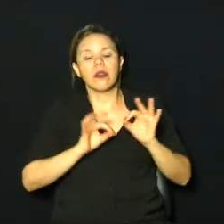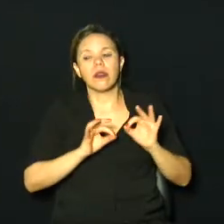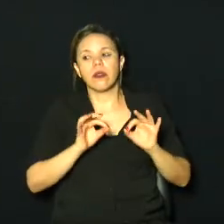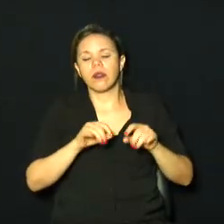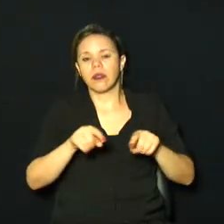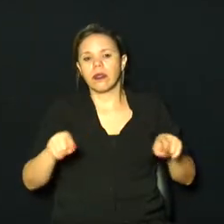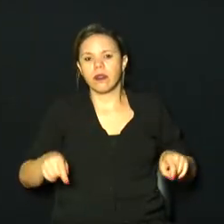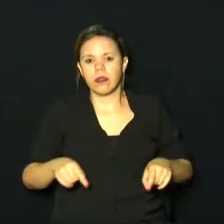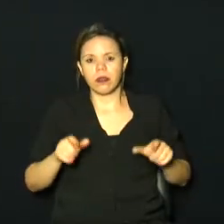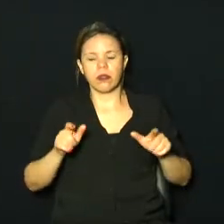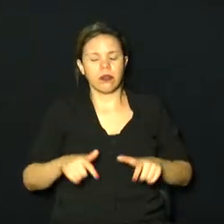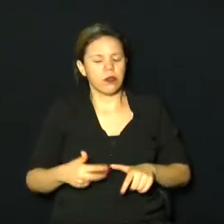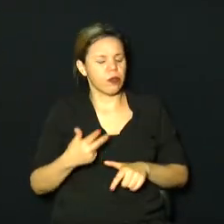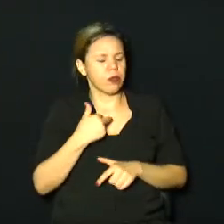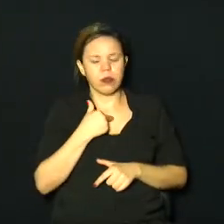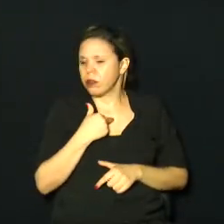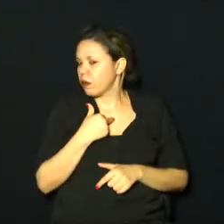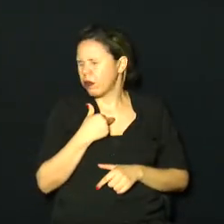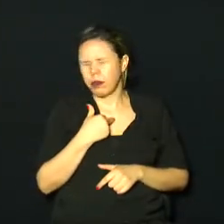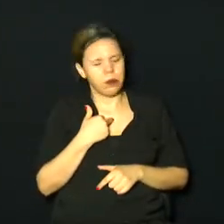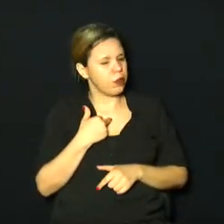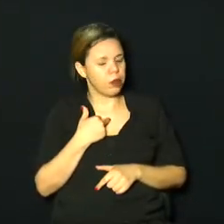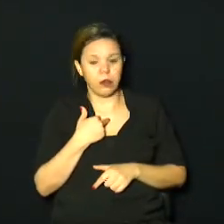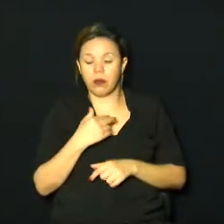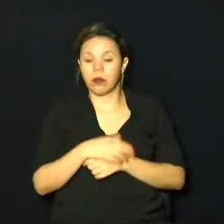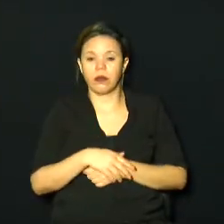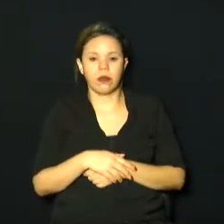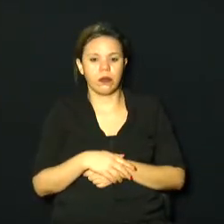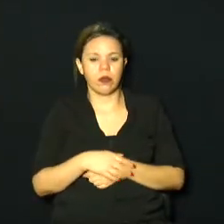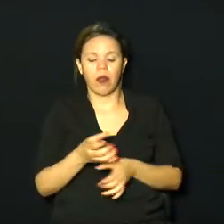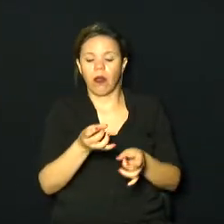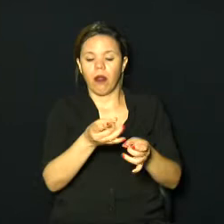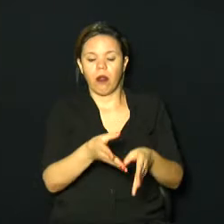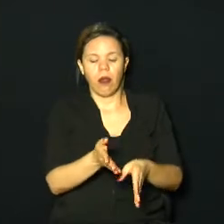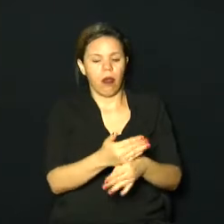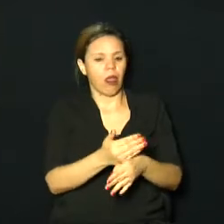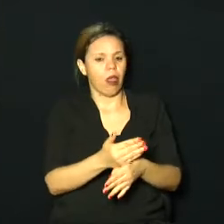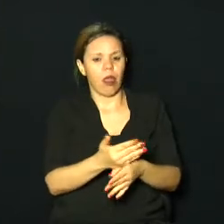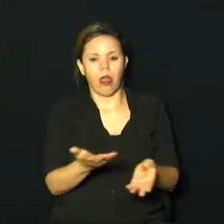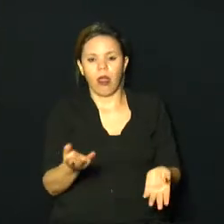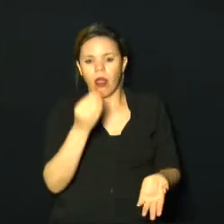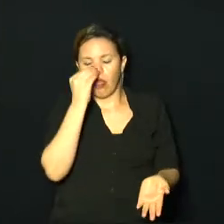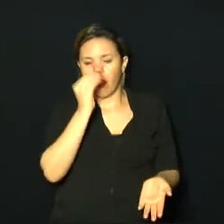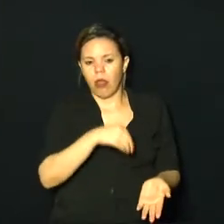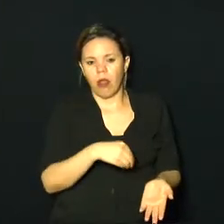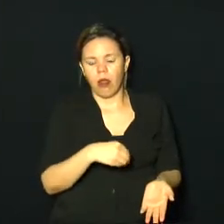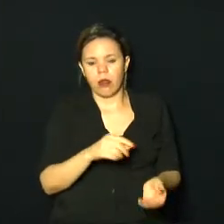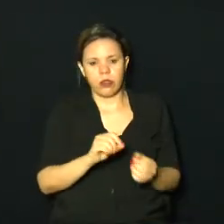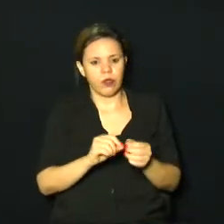interesse social, não pode largar essas famílias do Mandela na mão. É esse o pedido que a gente